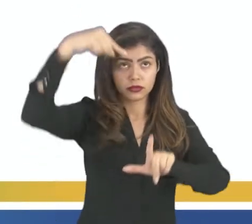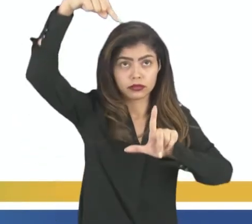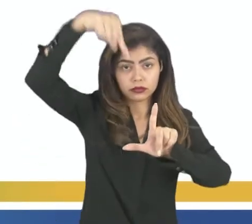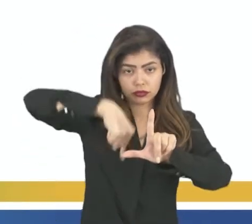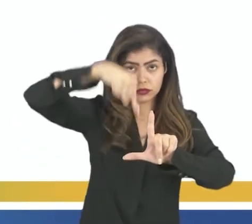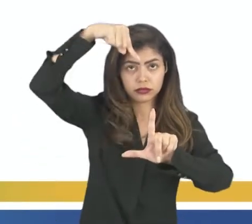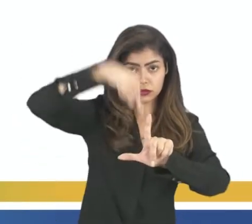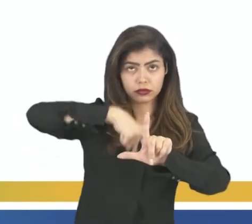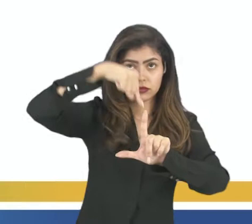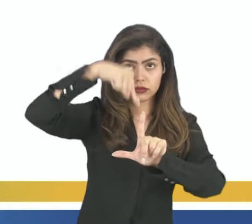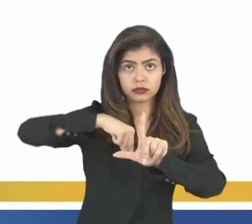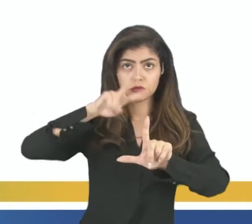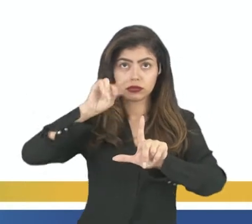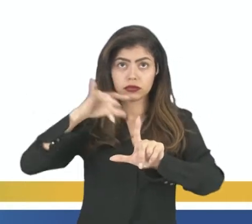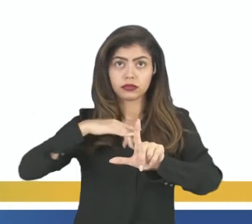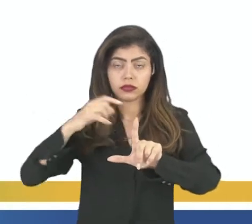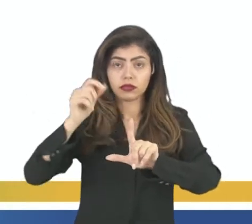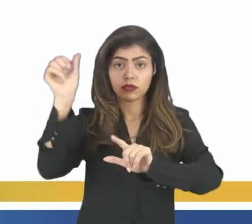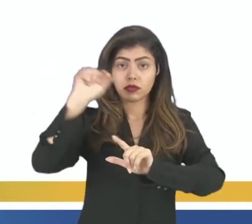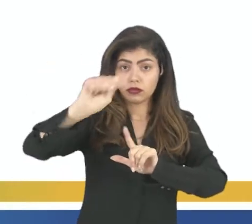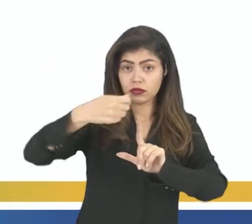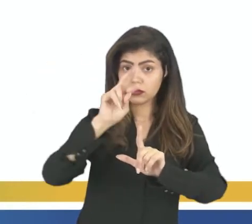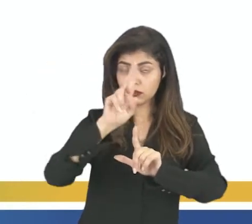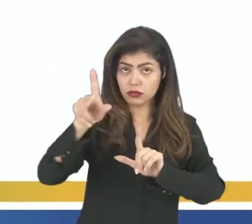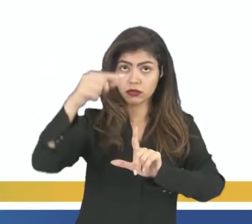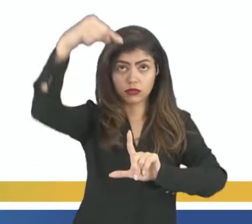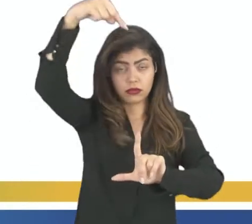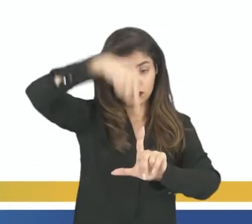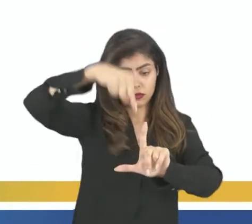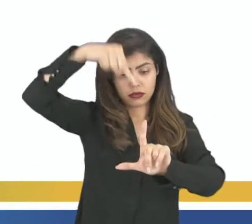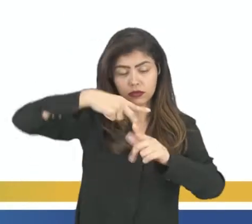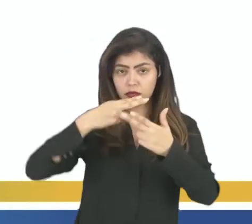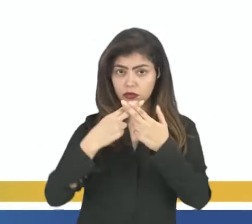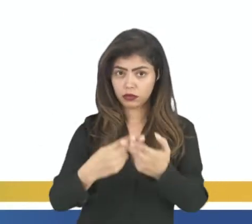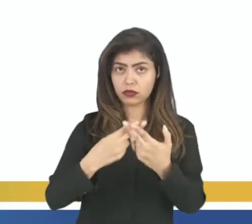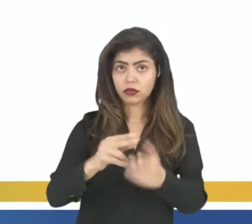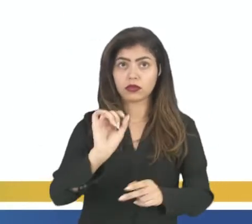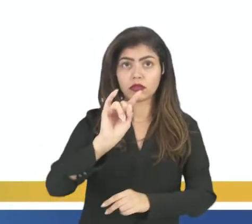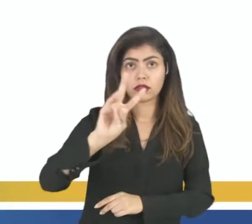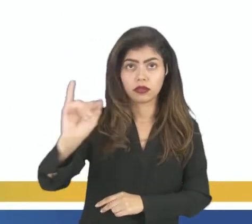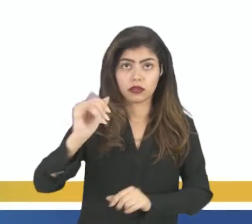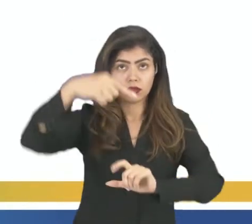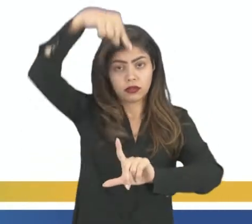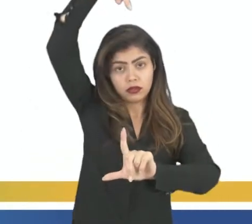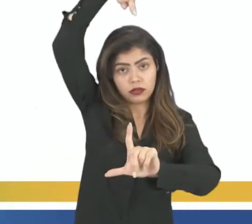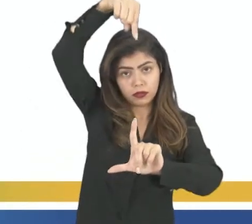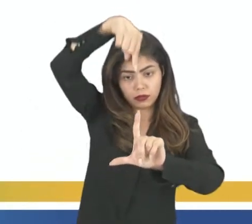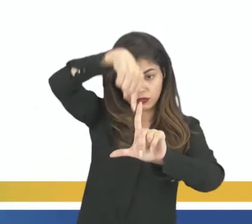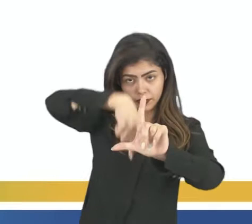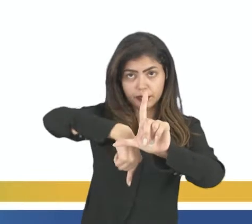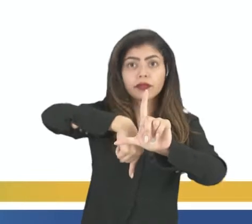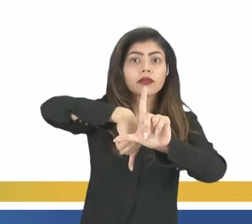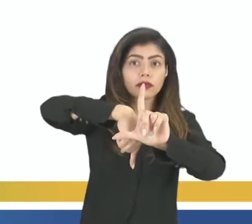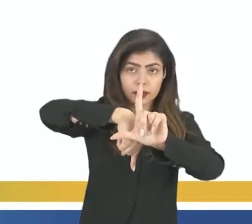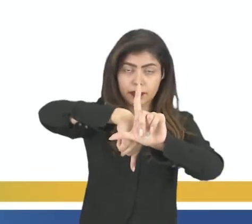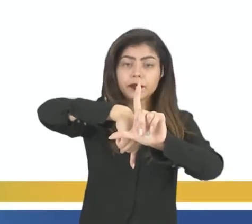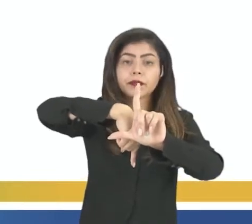descida, nós já temos o sinal contrário, pois o peso está a favor do deslocamento. Então, conforme o corpo